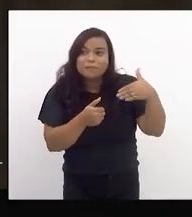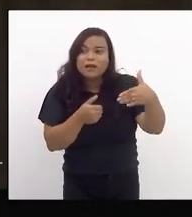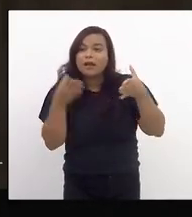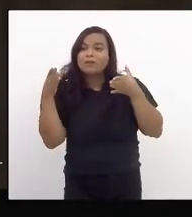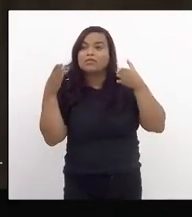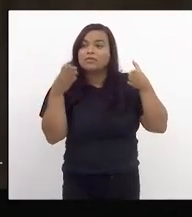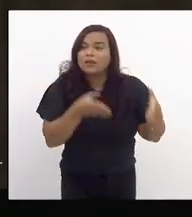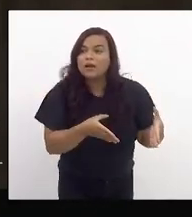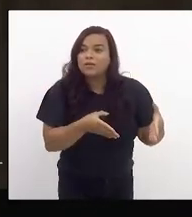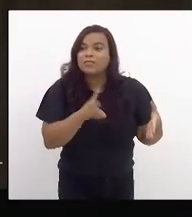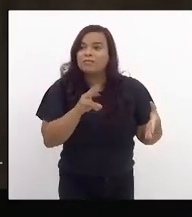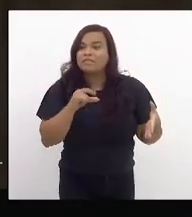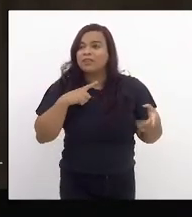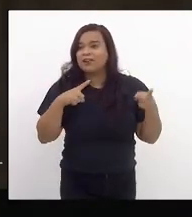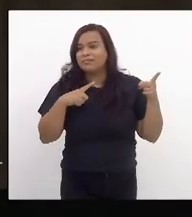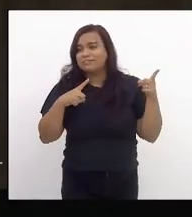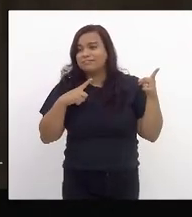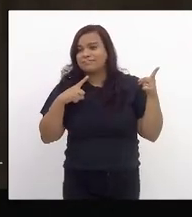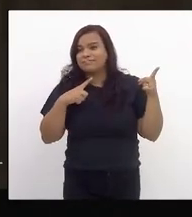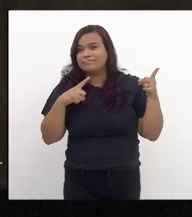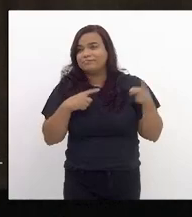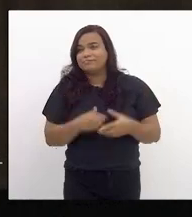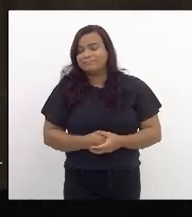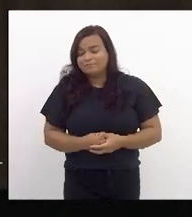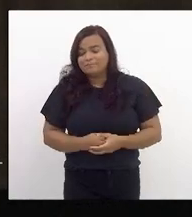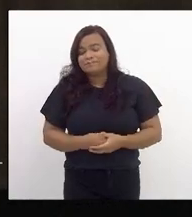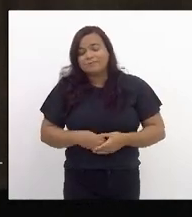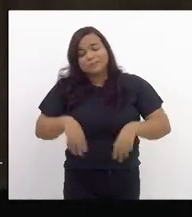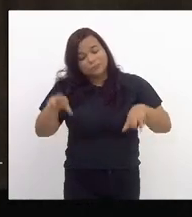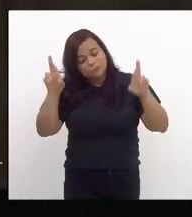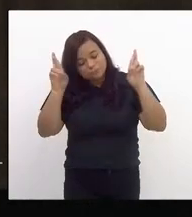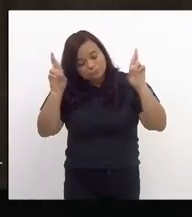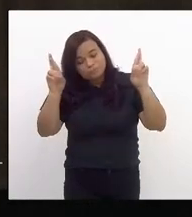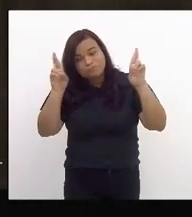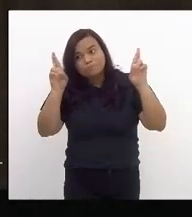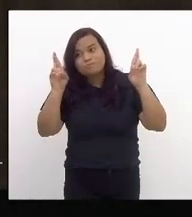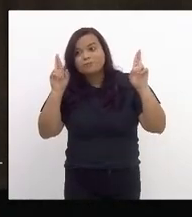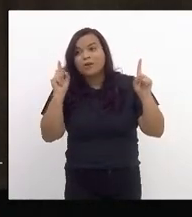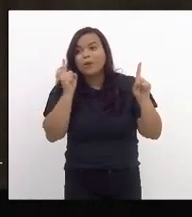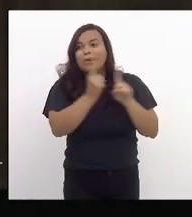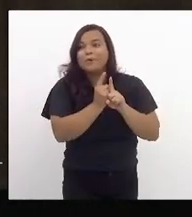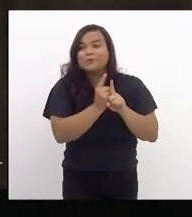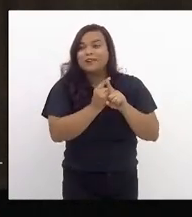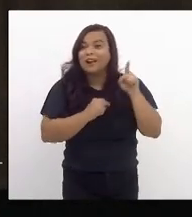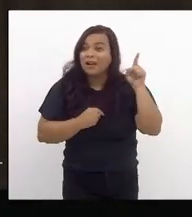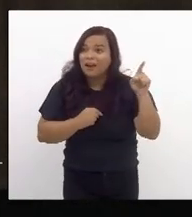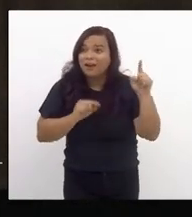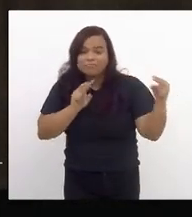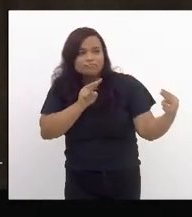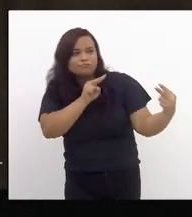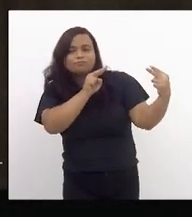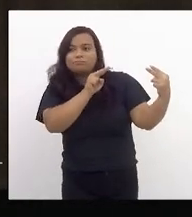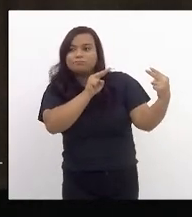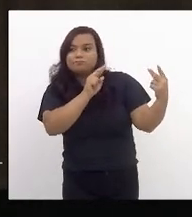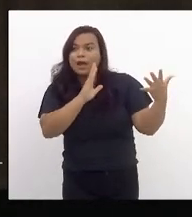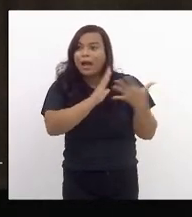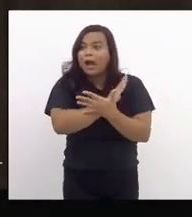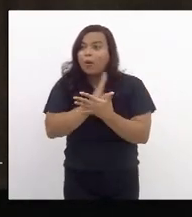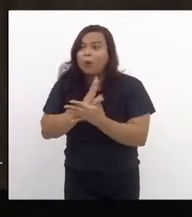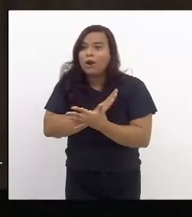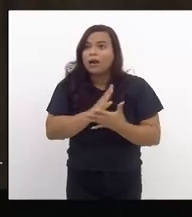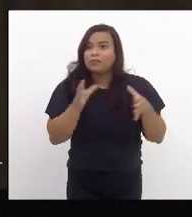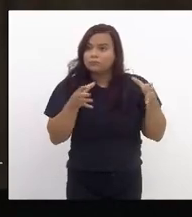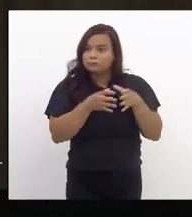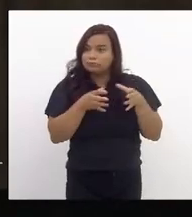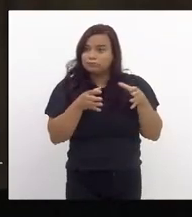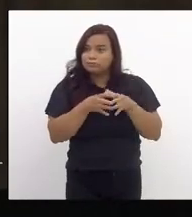estará acontecendo. Eu espero encontrar no enterro algum membro da Comissão